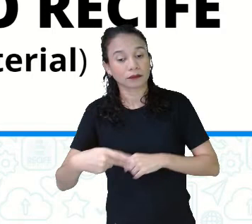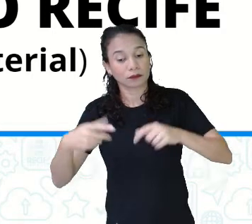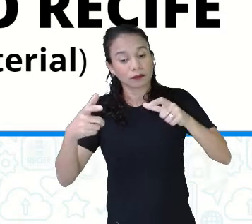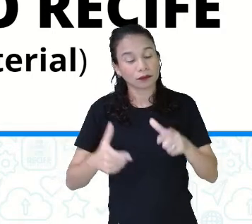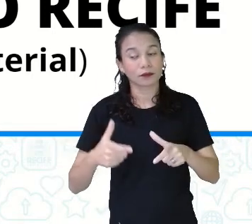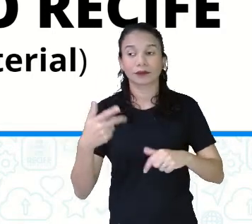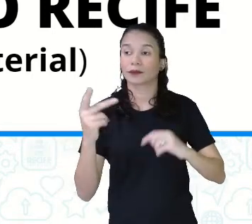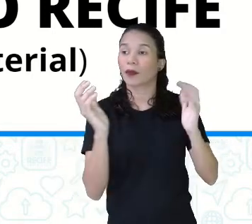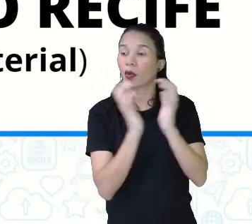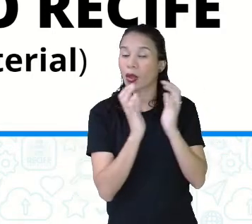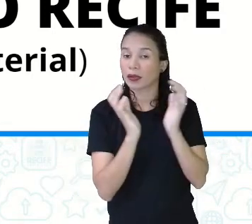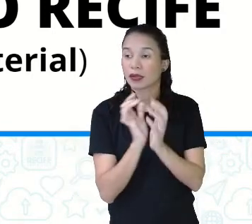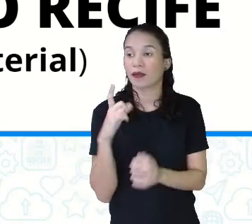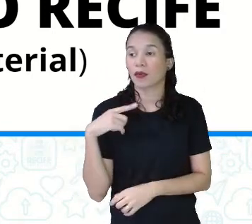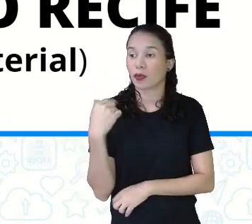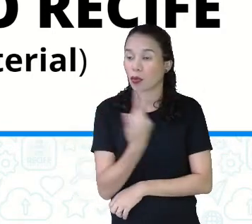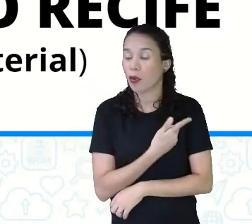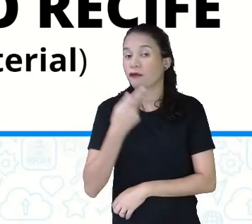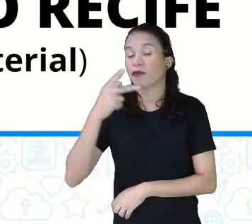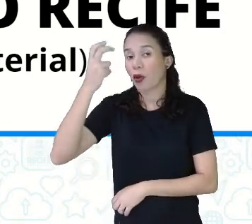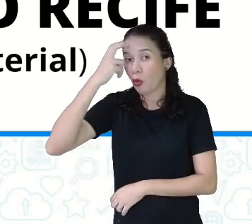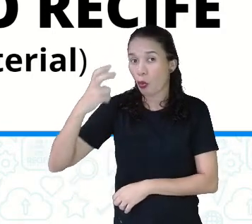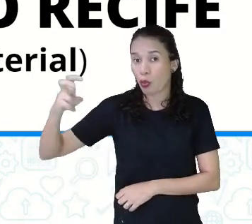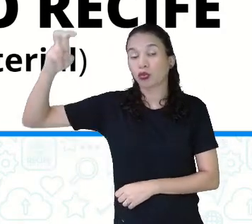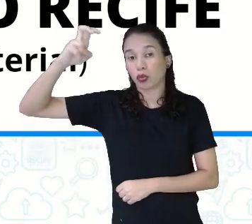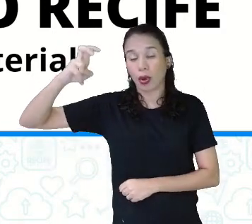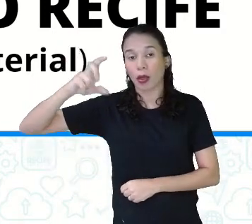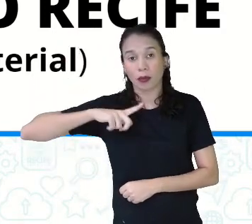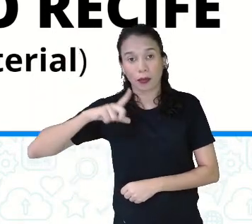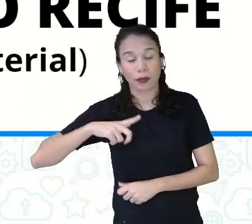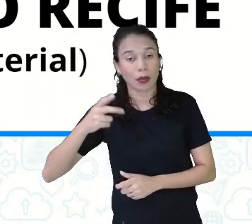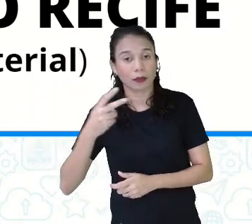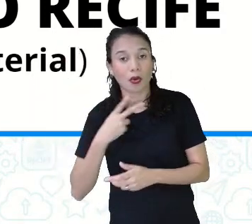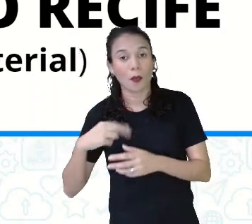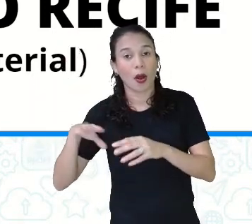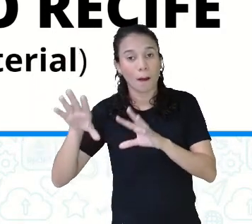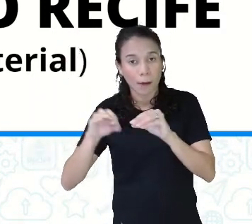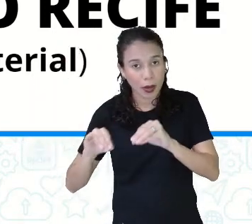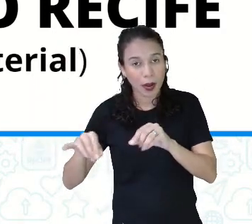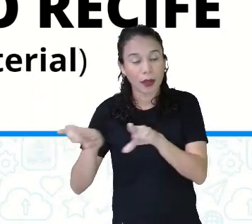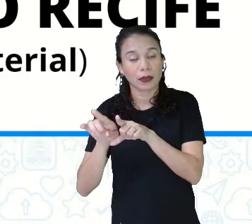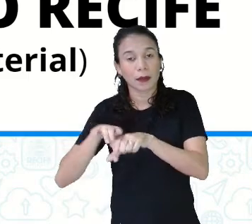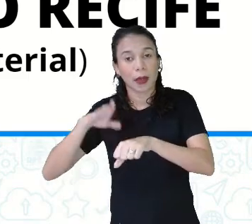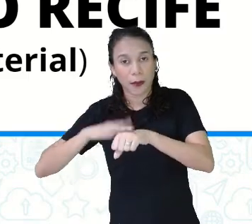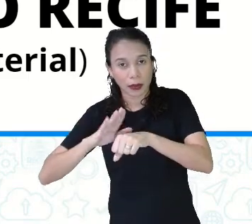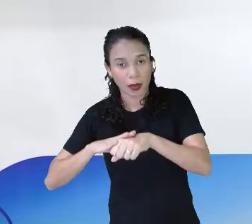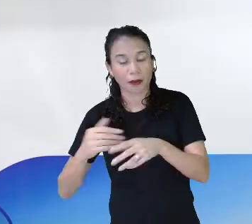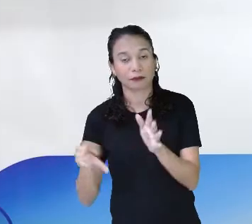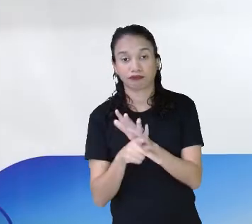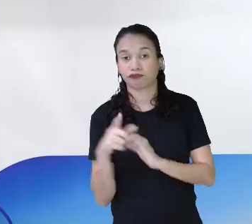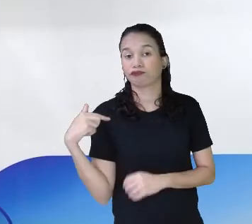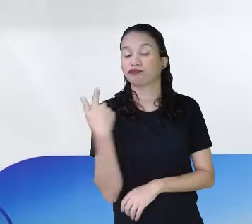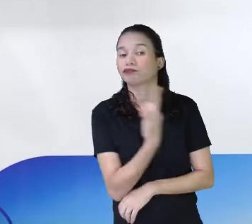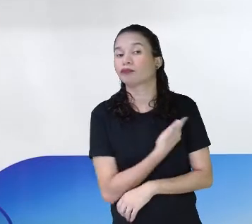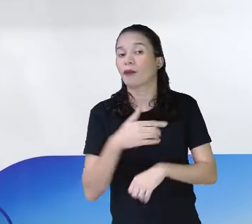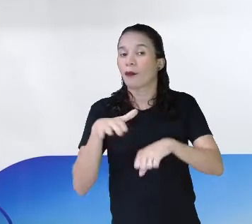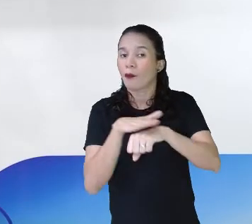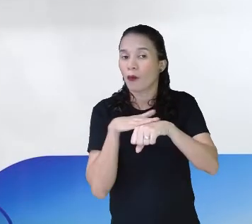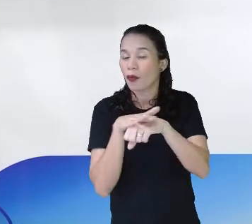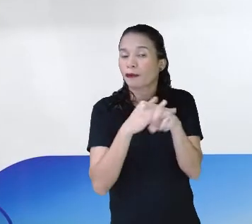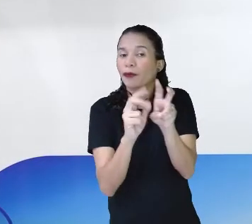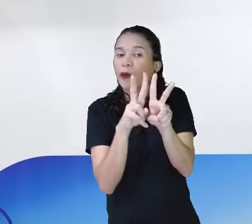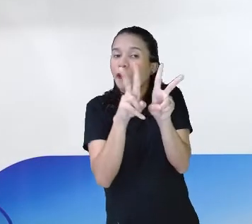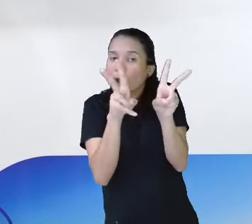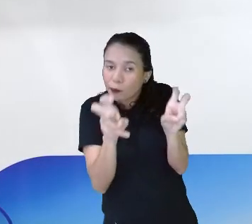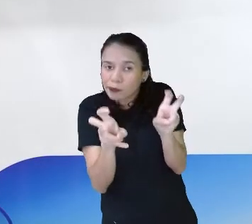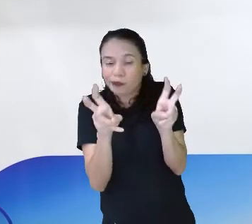vai ver o patrimônio cultural, patrimônio imaterial e patrimônio material. Vamos falar um pouquinho sobre